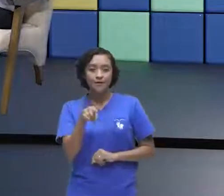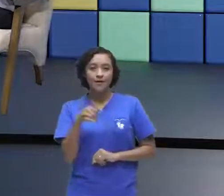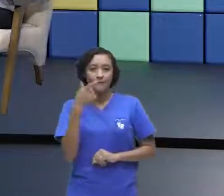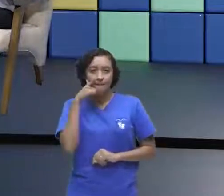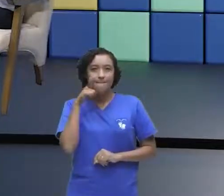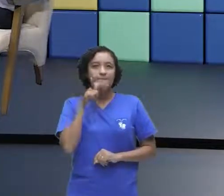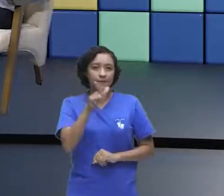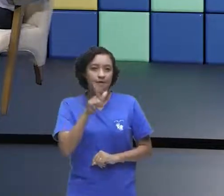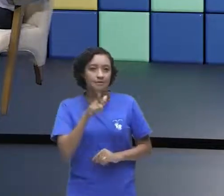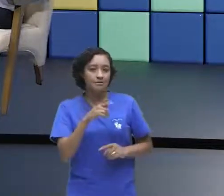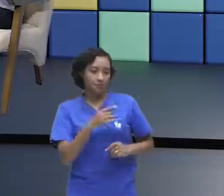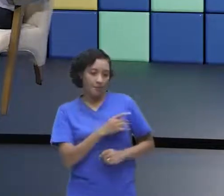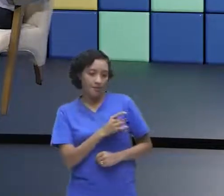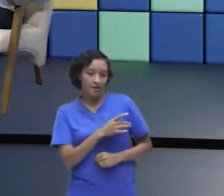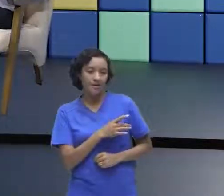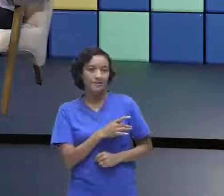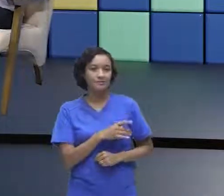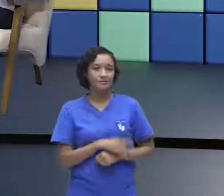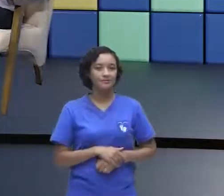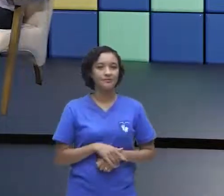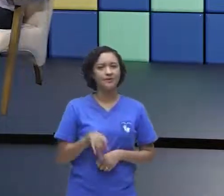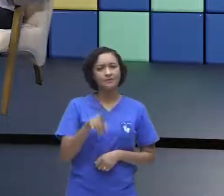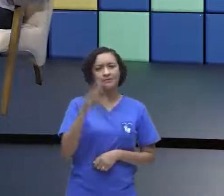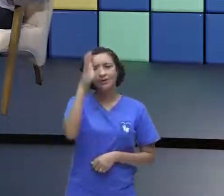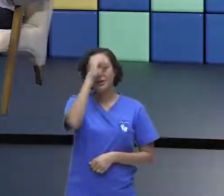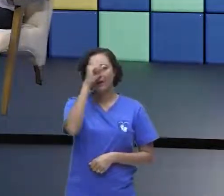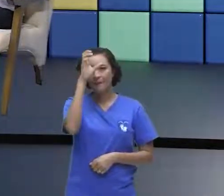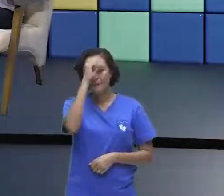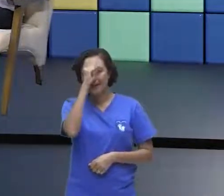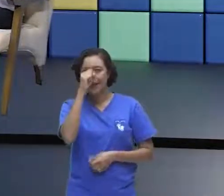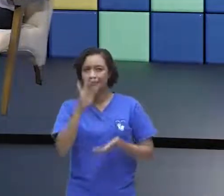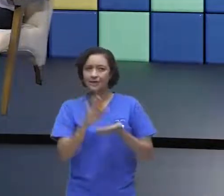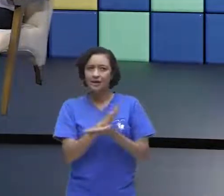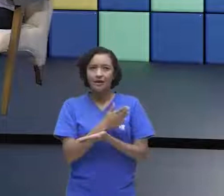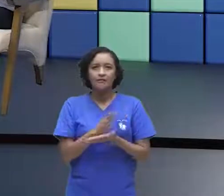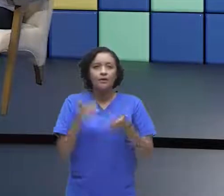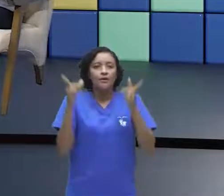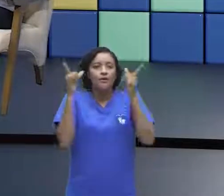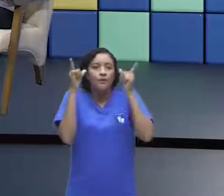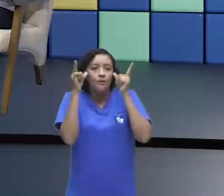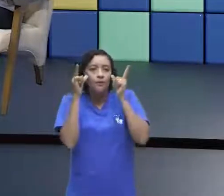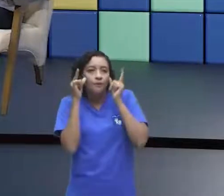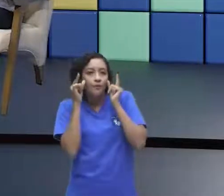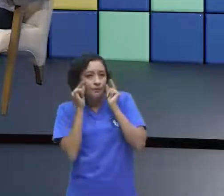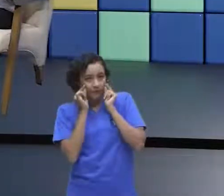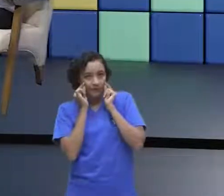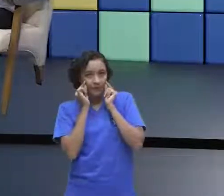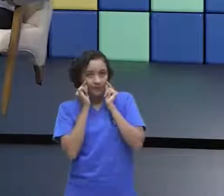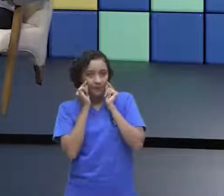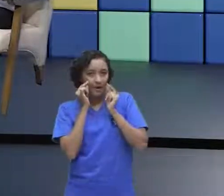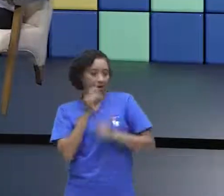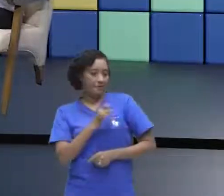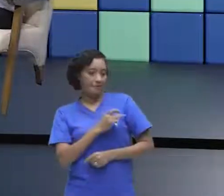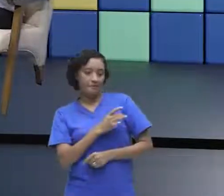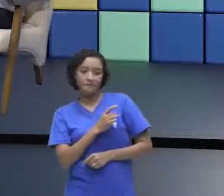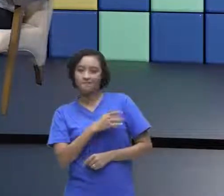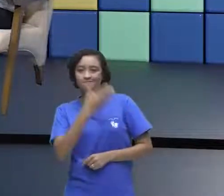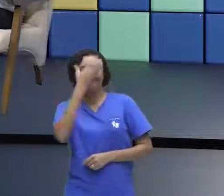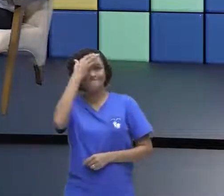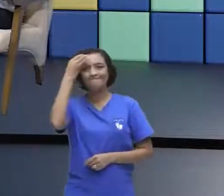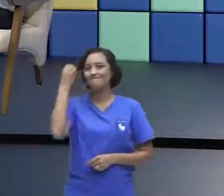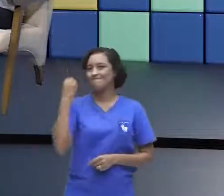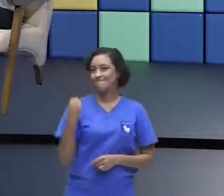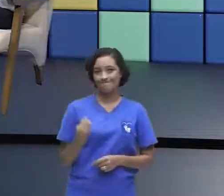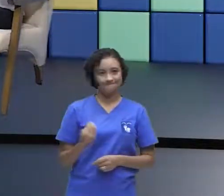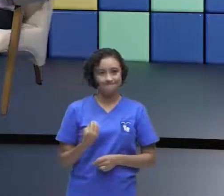coisa. Sim. Quando você aprende, às vezes você até alivia e dificilmente sente aquele mesmo medo com aquela mesma